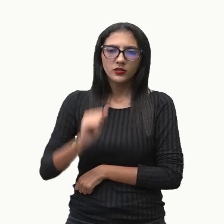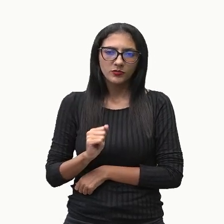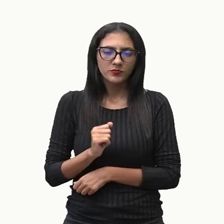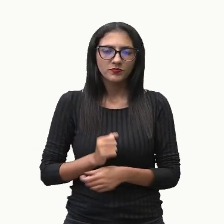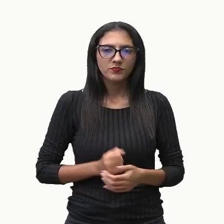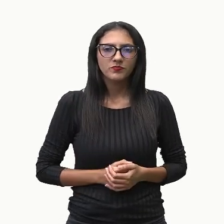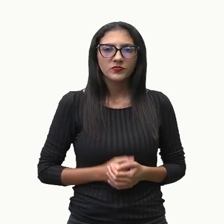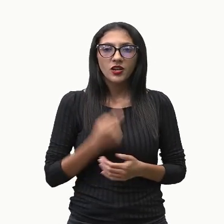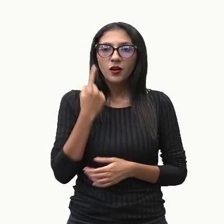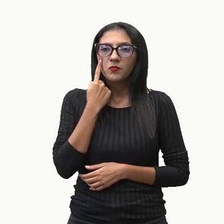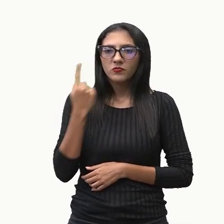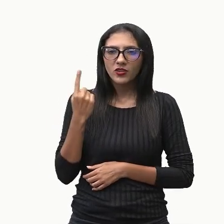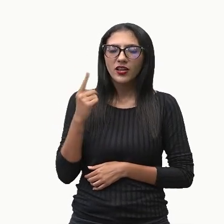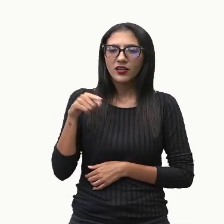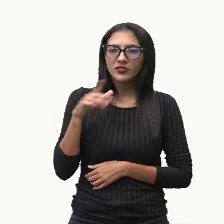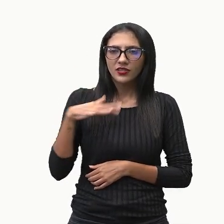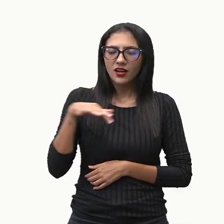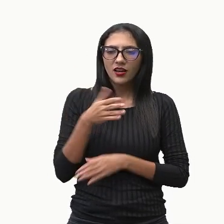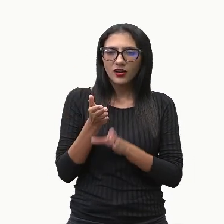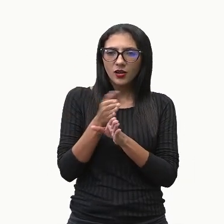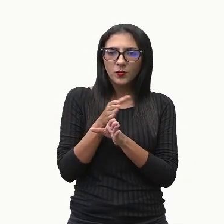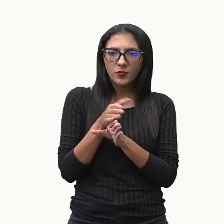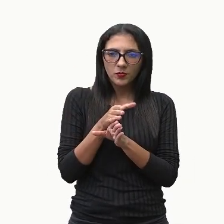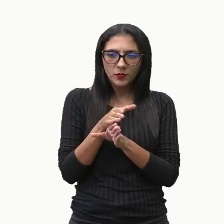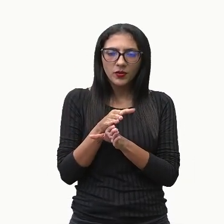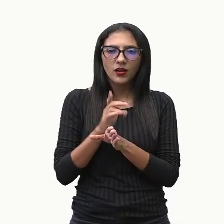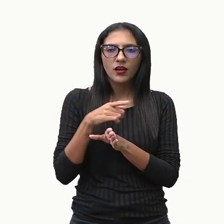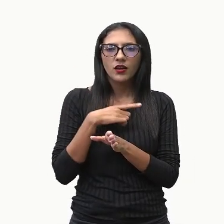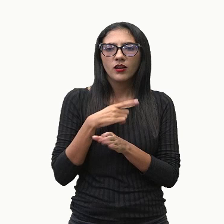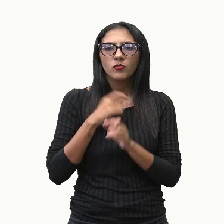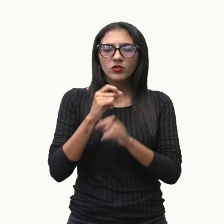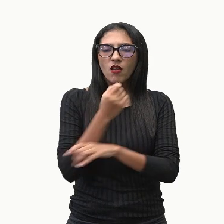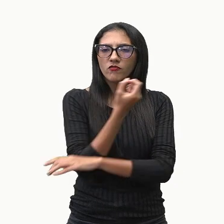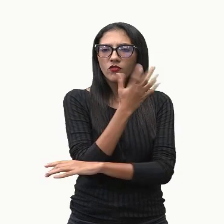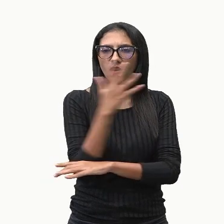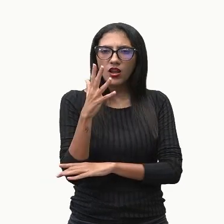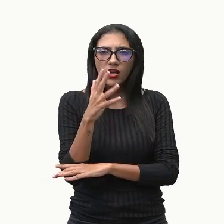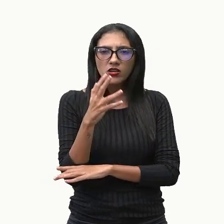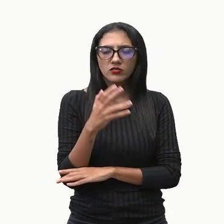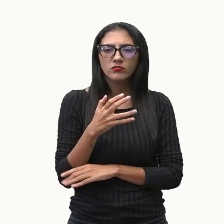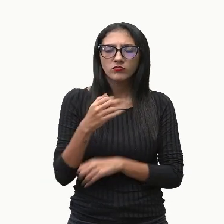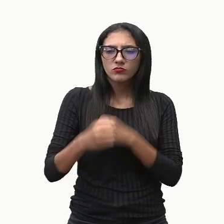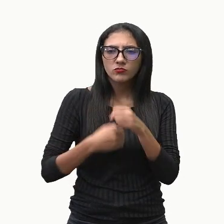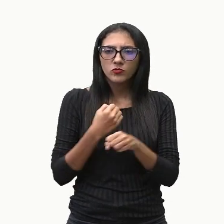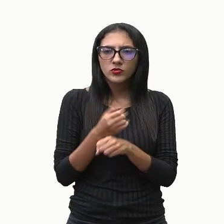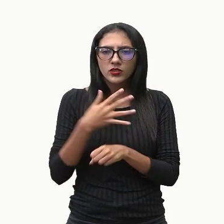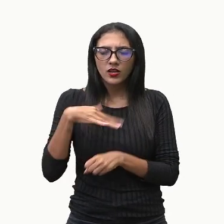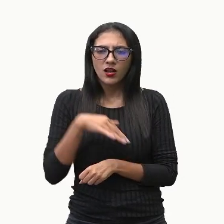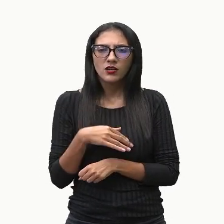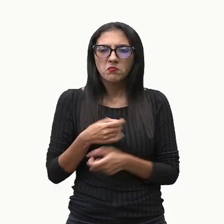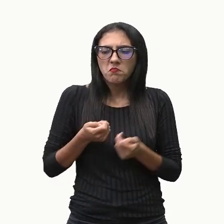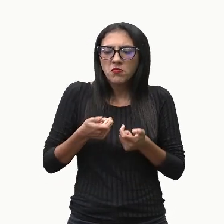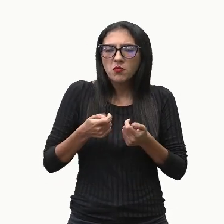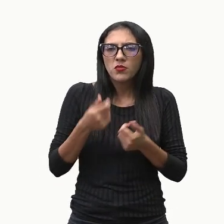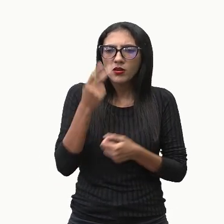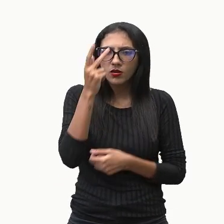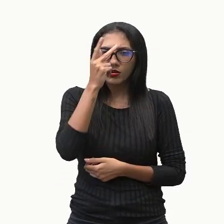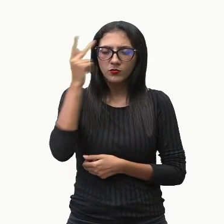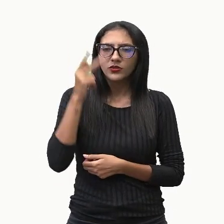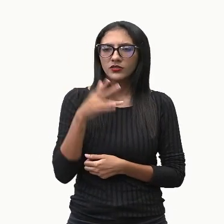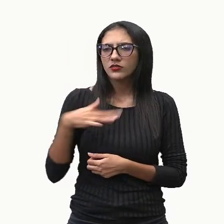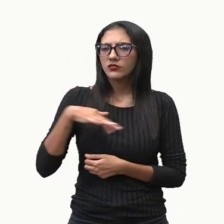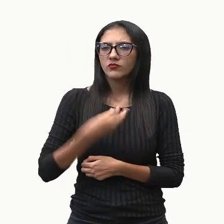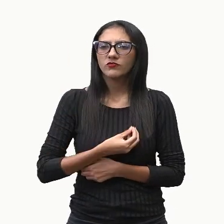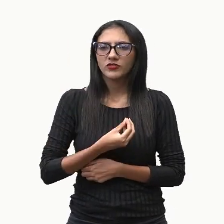verde aqui é floresta, tá? Então, em 2013, nós tínhamos pouquinhos habitantes nessa região. Observa só